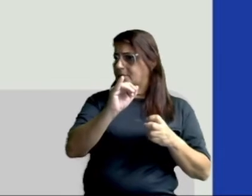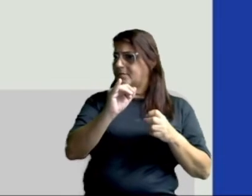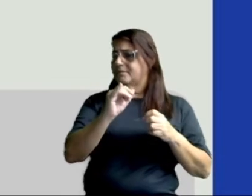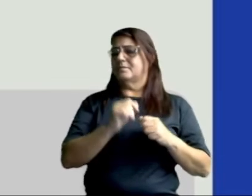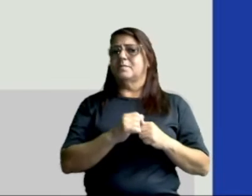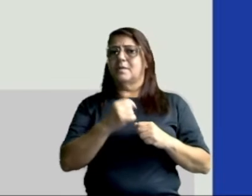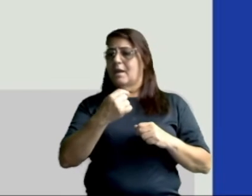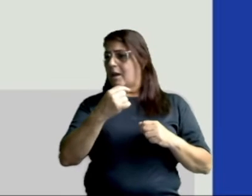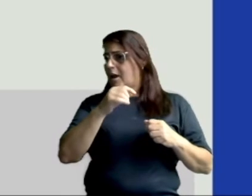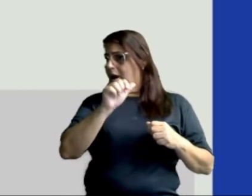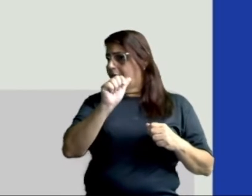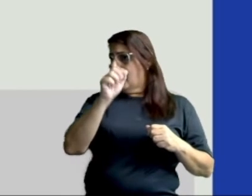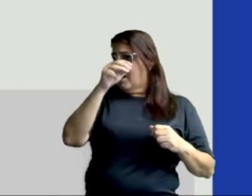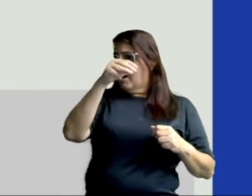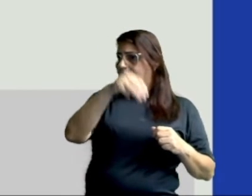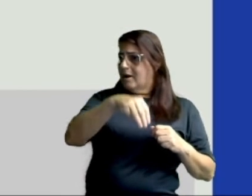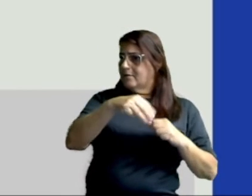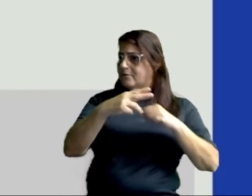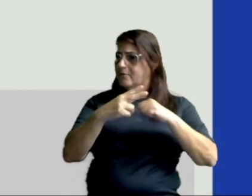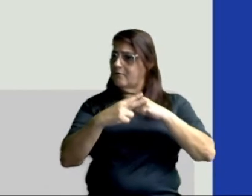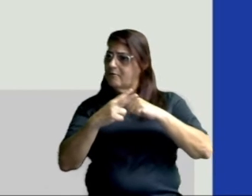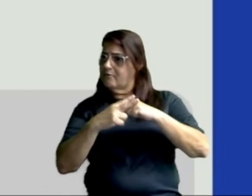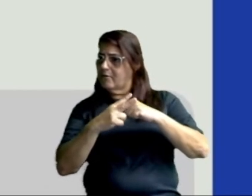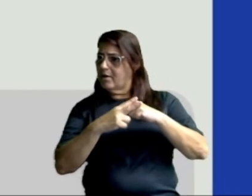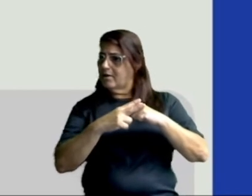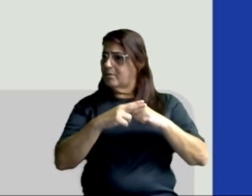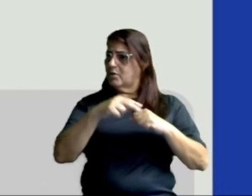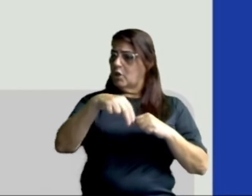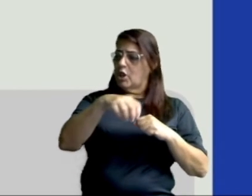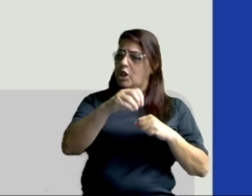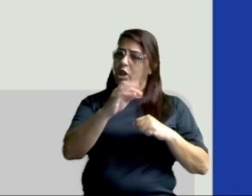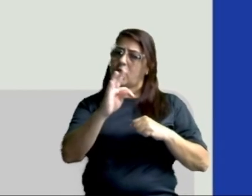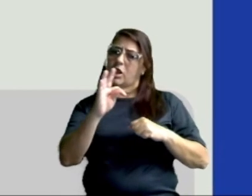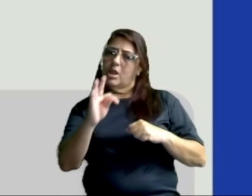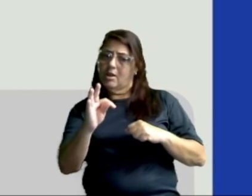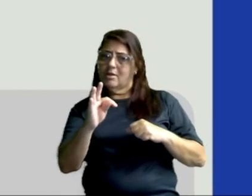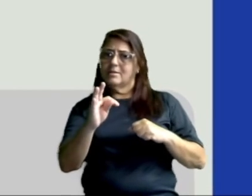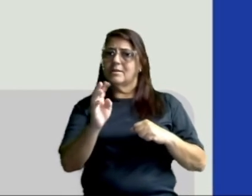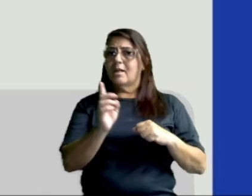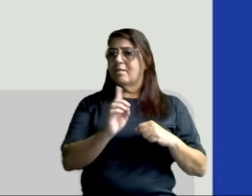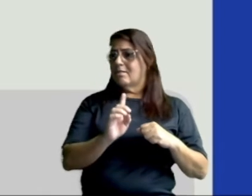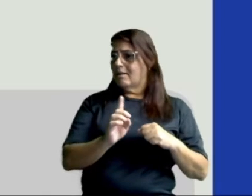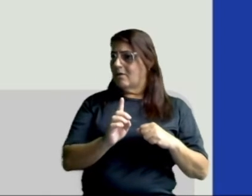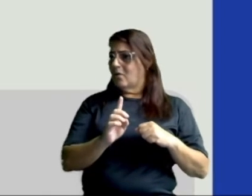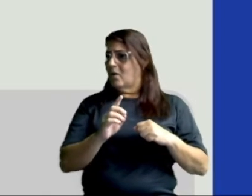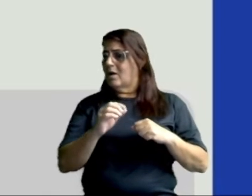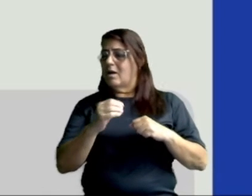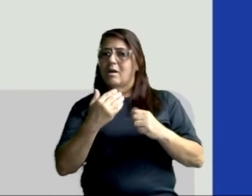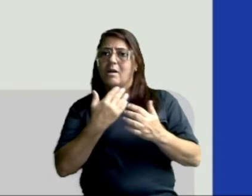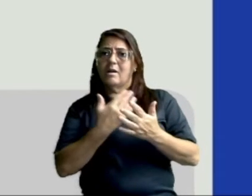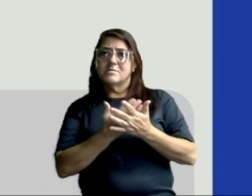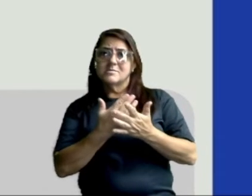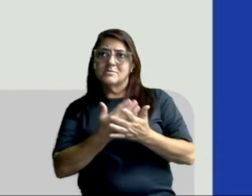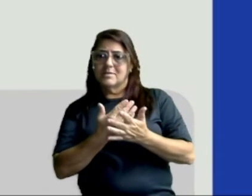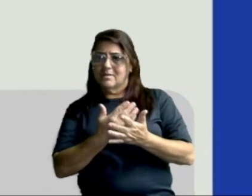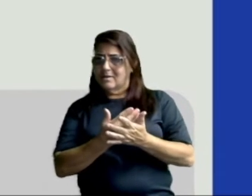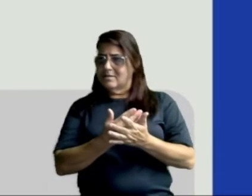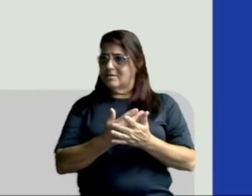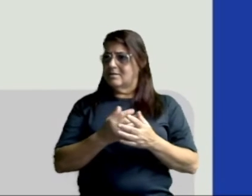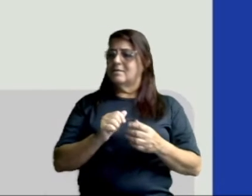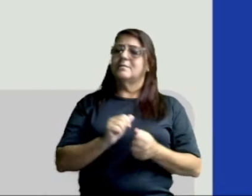sujeito, am, verbo to be, not, a partícula de negação e a